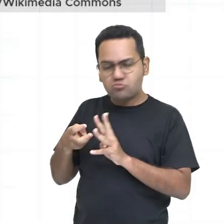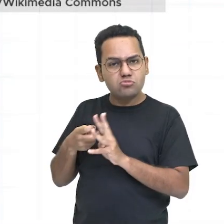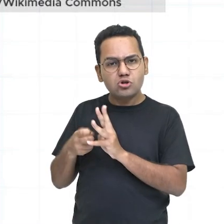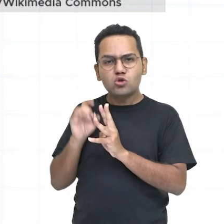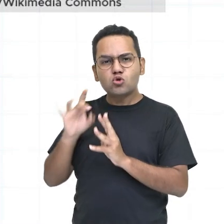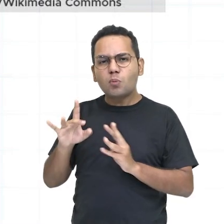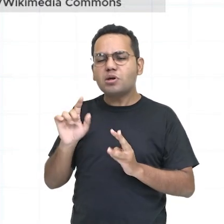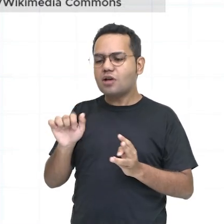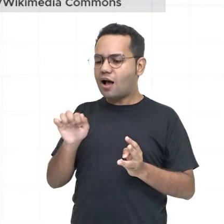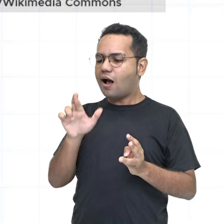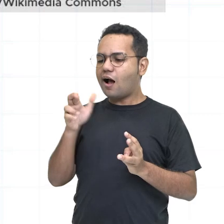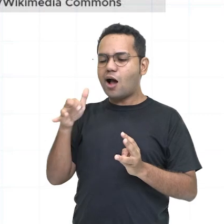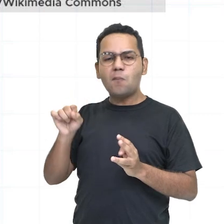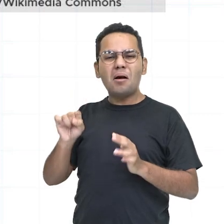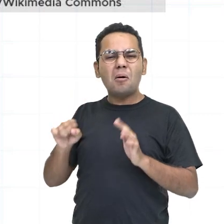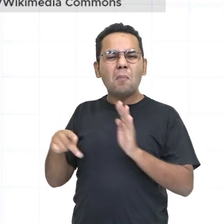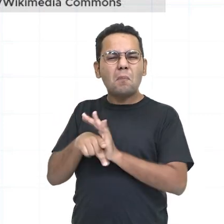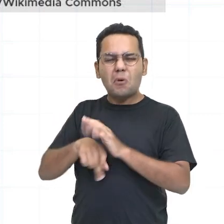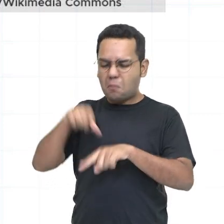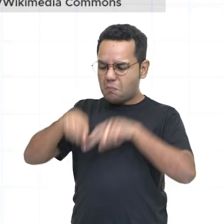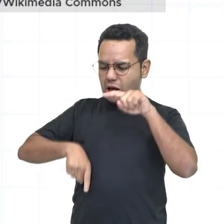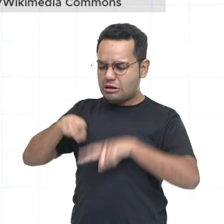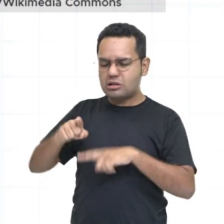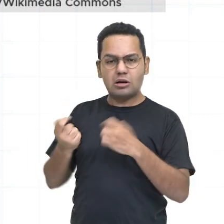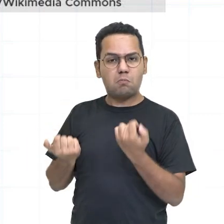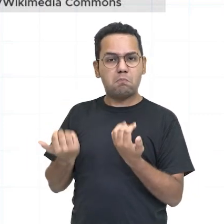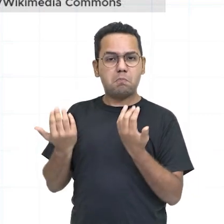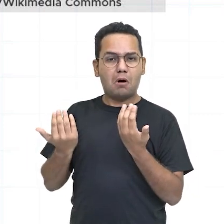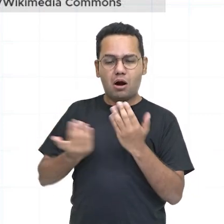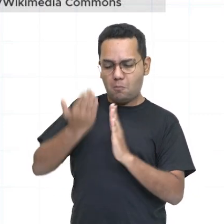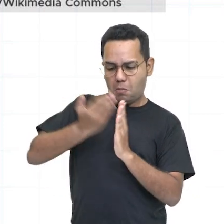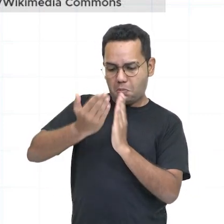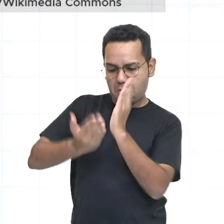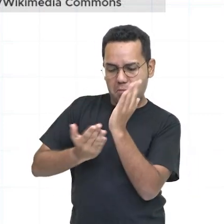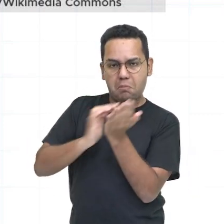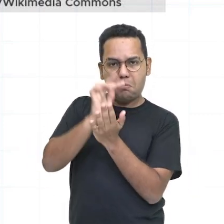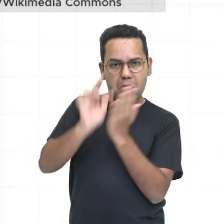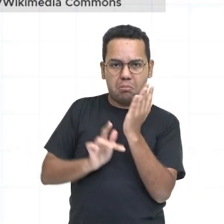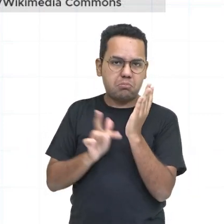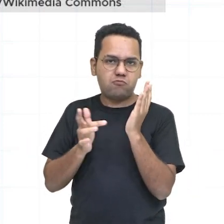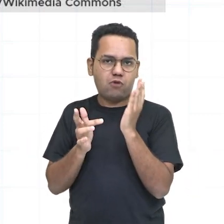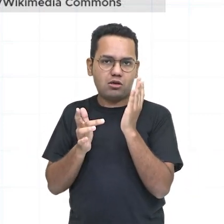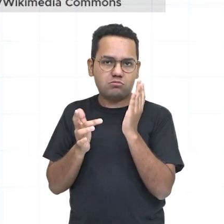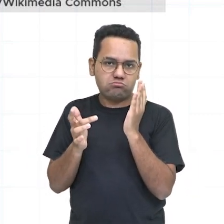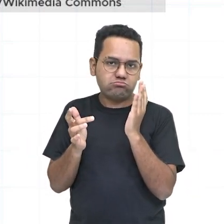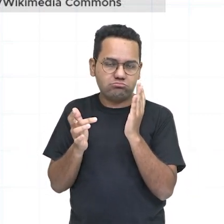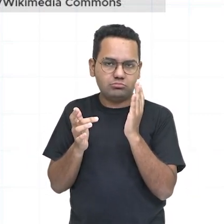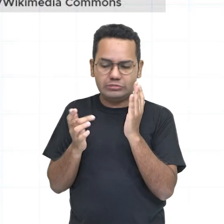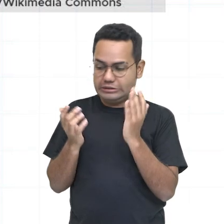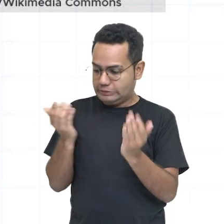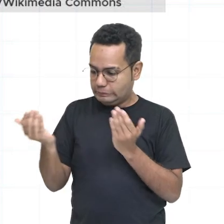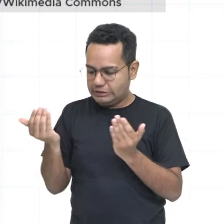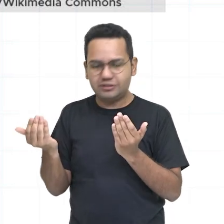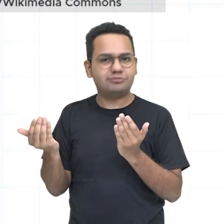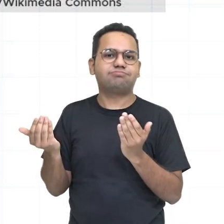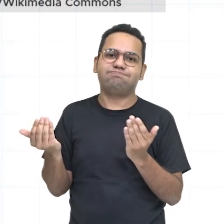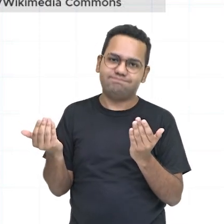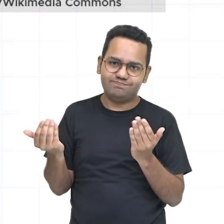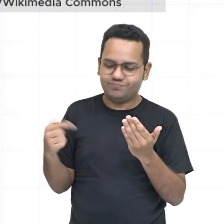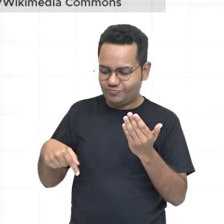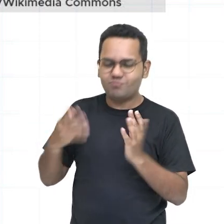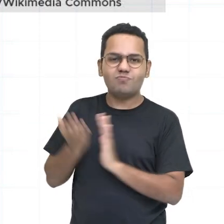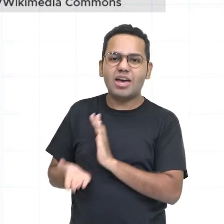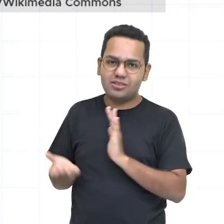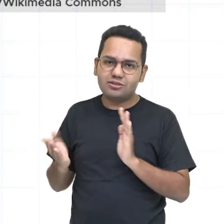texto. Agora o texto diz assim, ó, The expansion of the English language in Oceania,